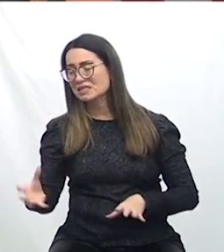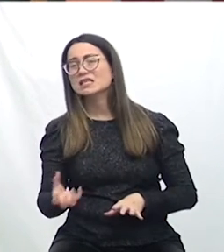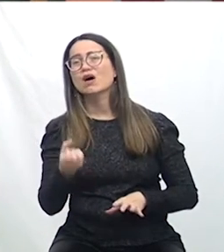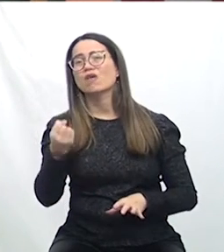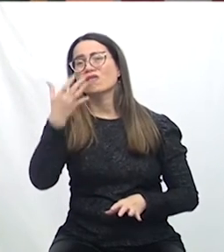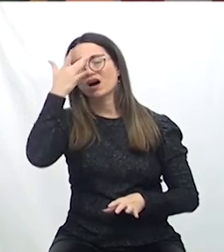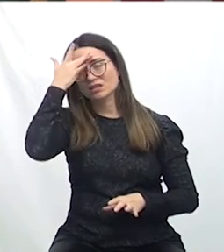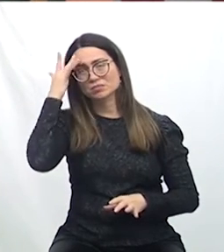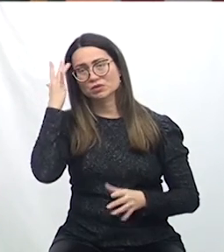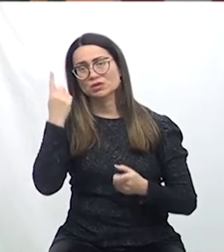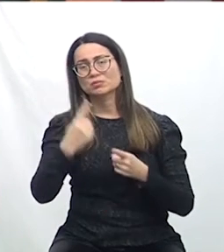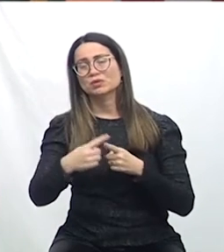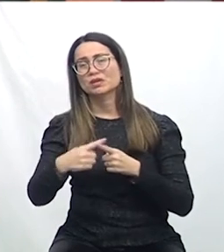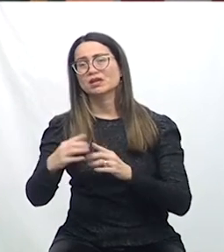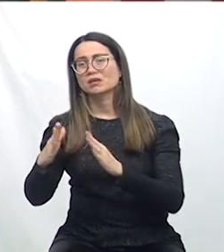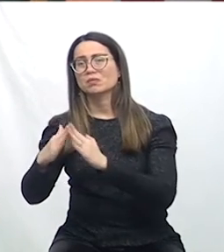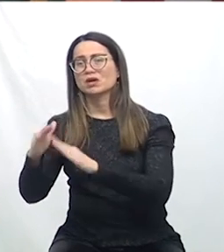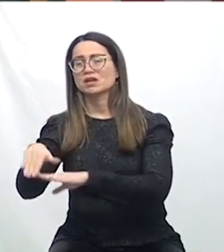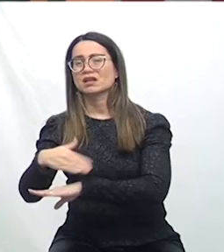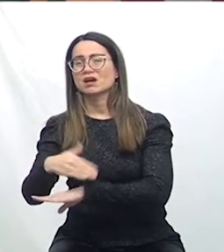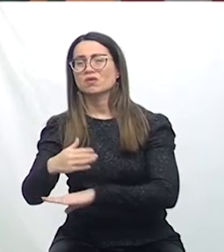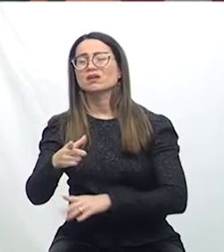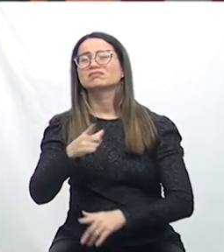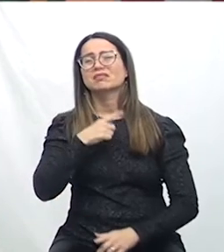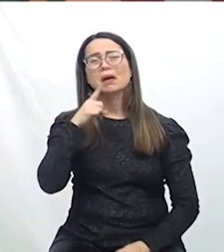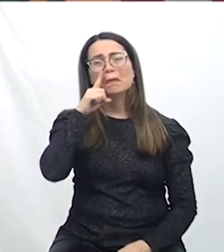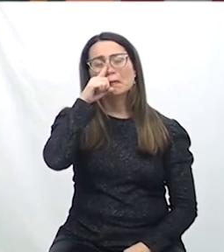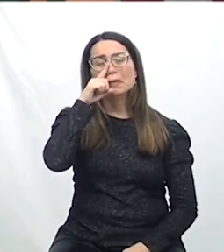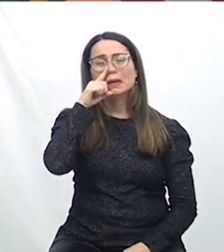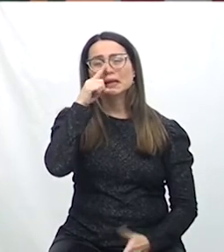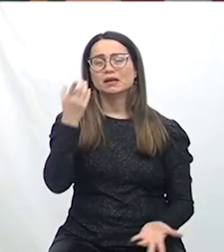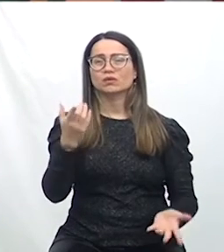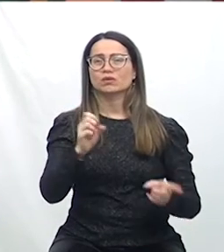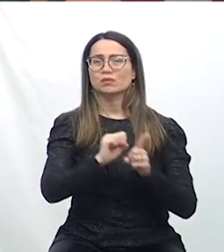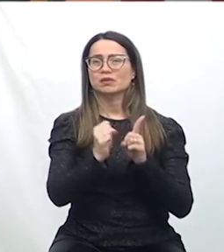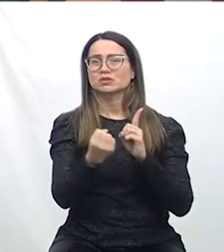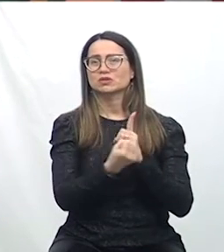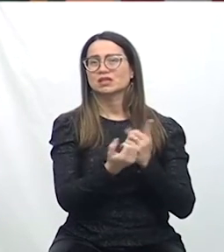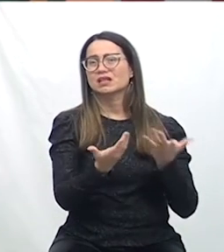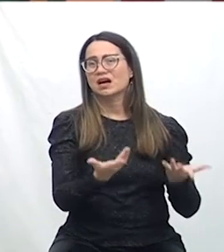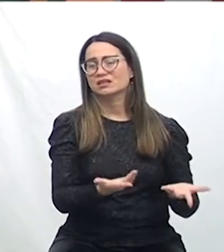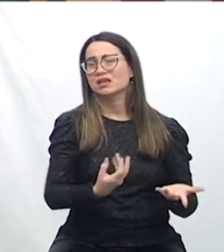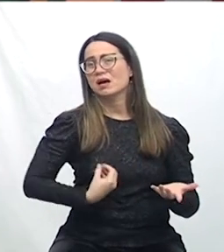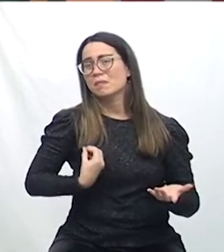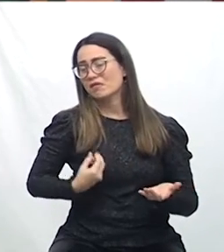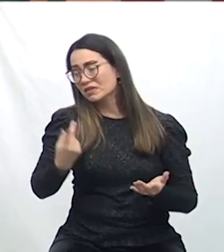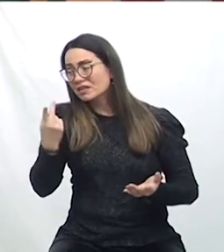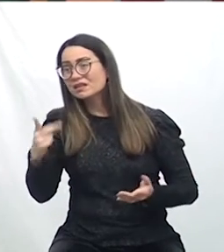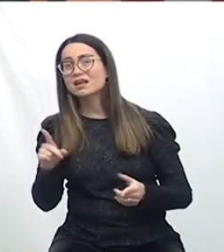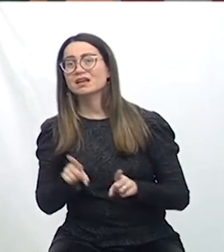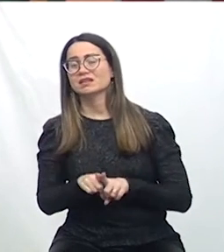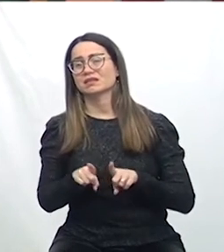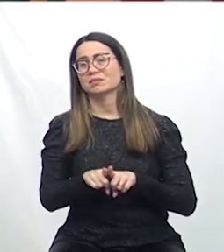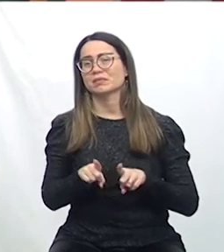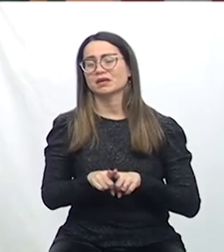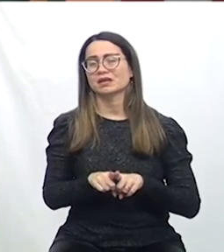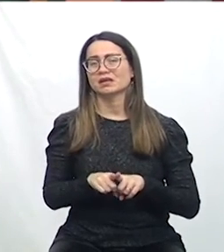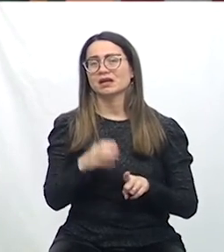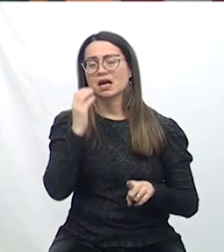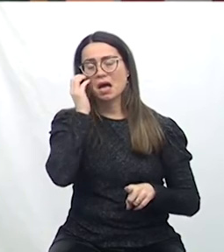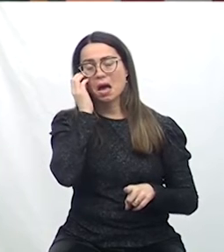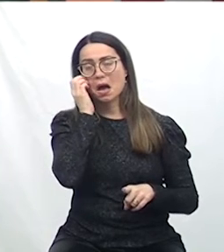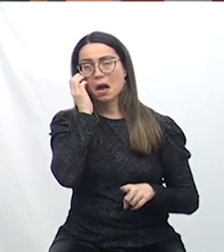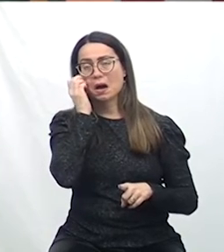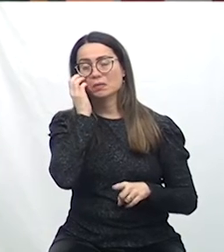enquanto elas estiverem na rua, há um perigo constante, não só para a sociedade, para a vida deles também, né? Pode contrair